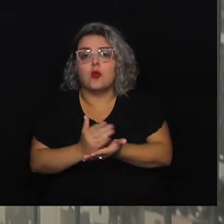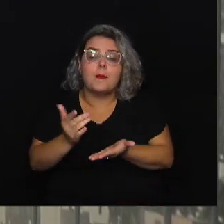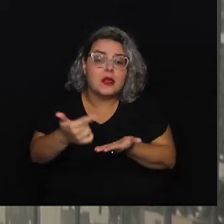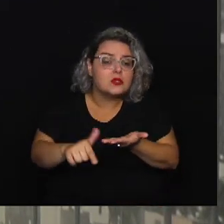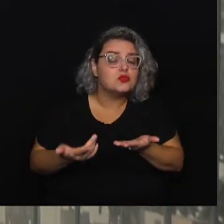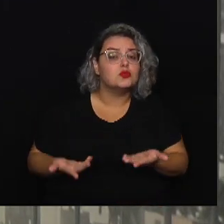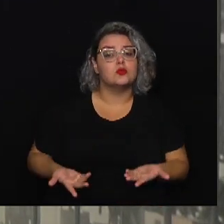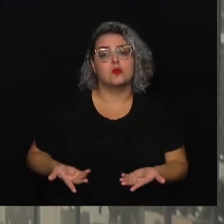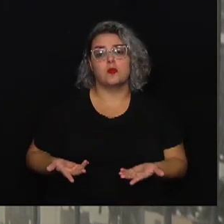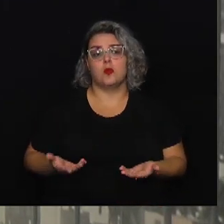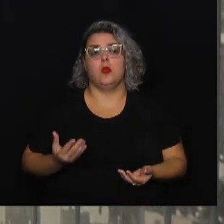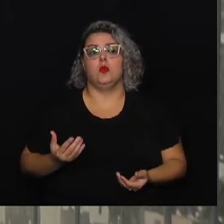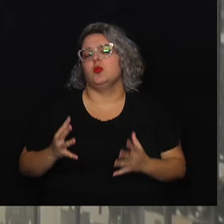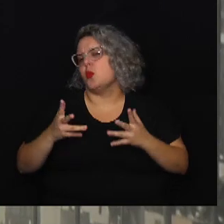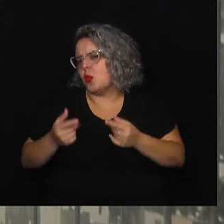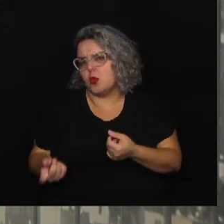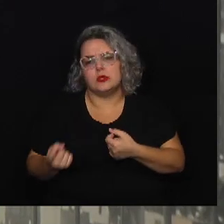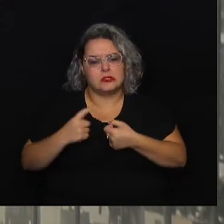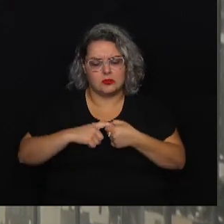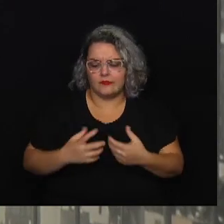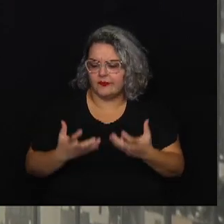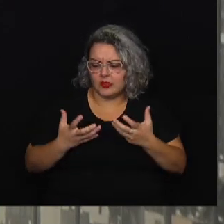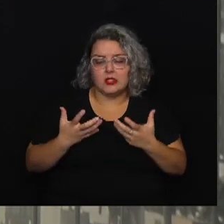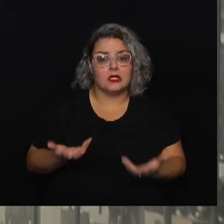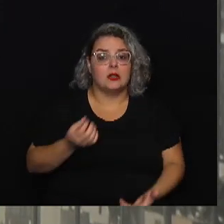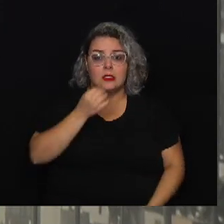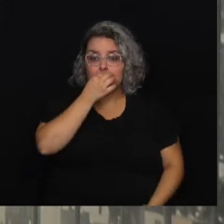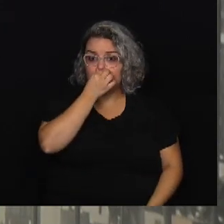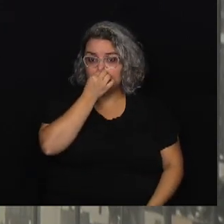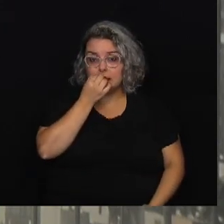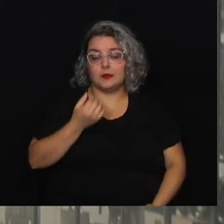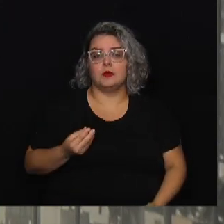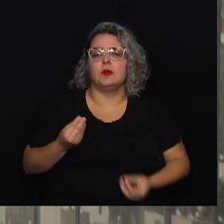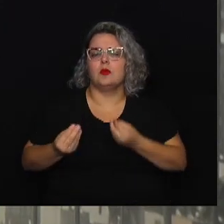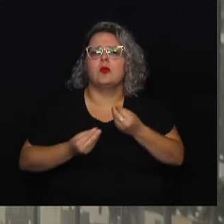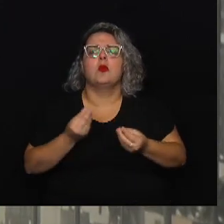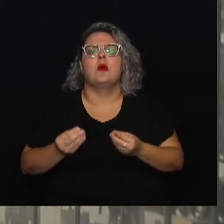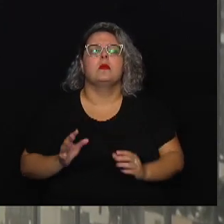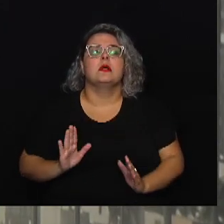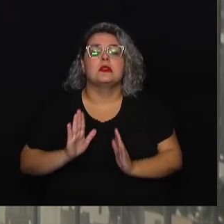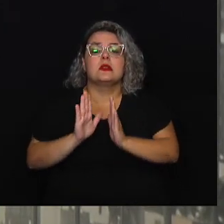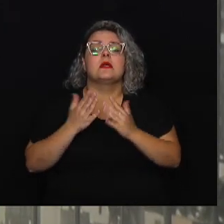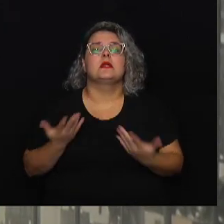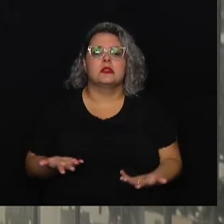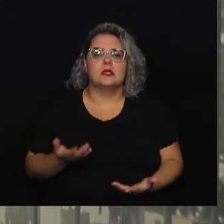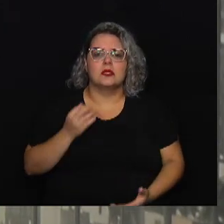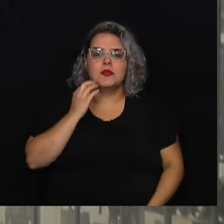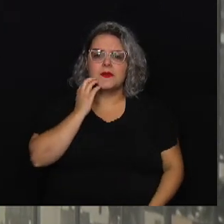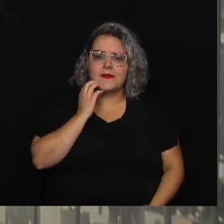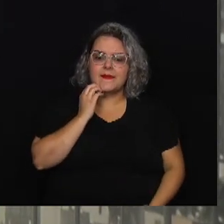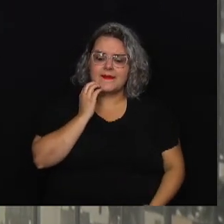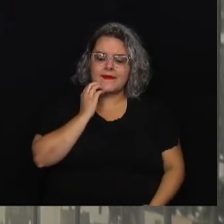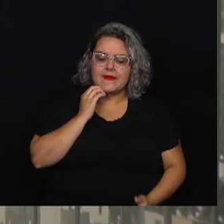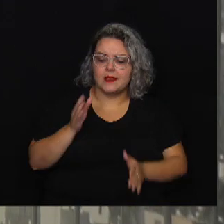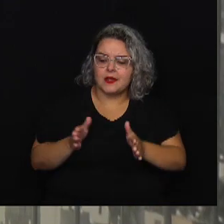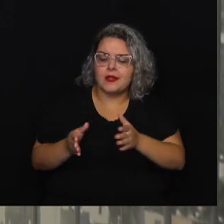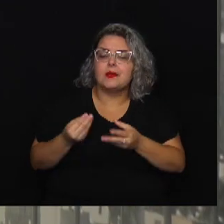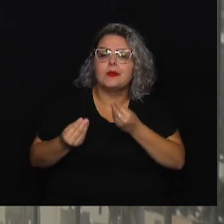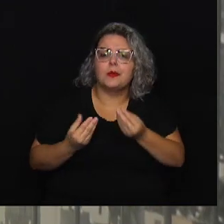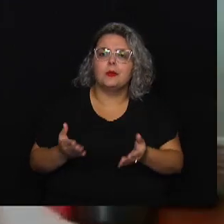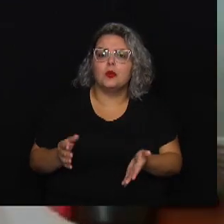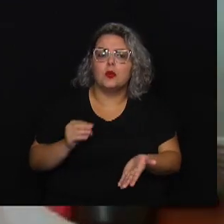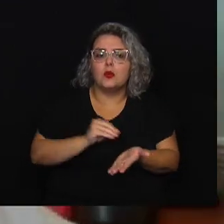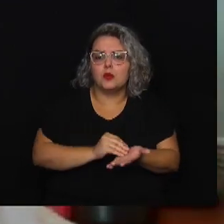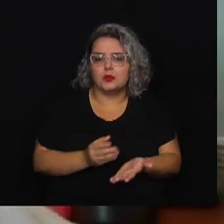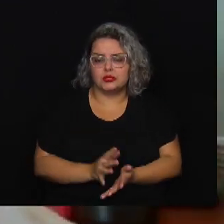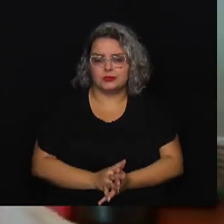mundo querendo voltar para a aula como algo positivo. Como é que está sendo encarado e como é que foi o último período?